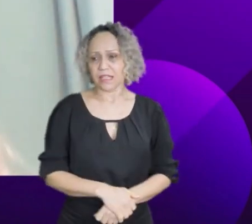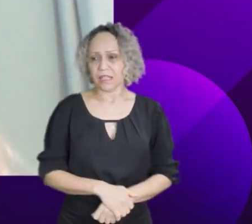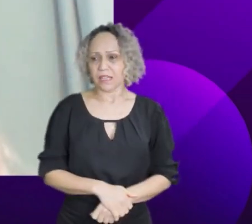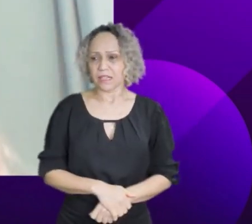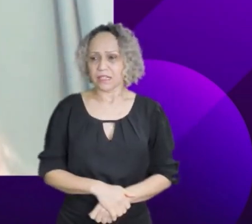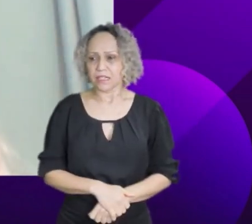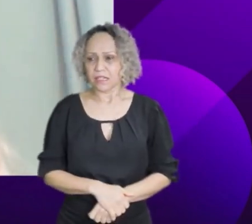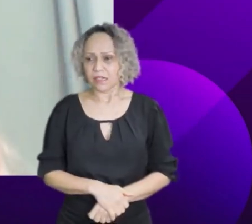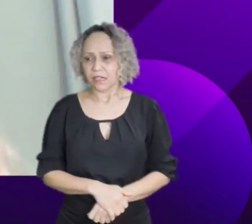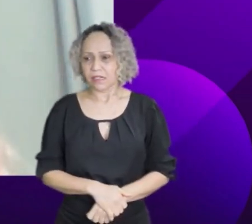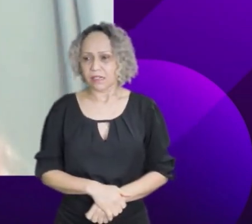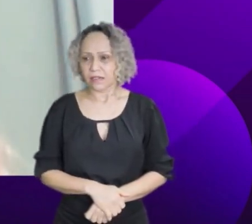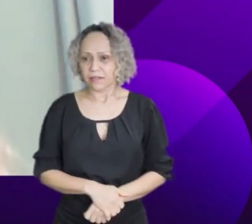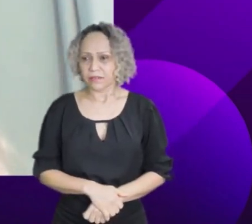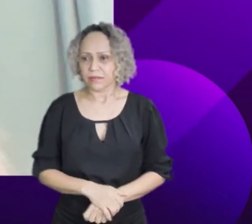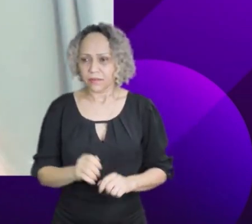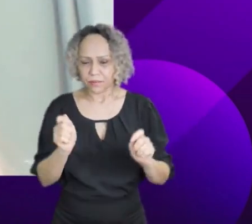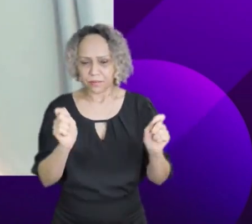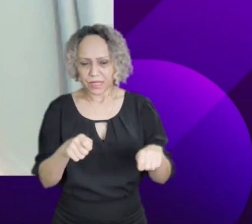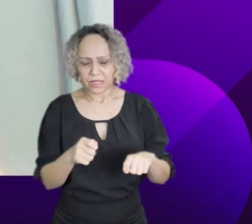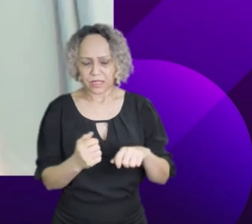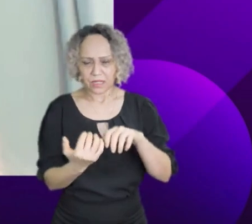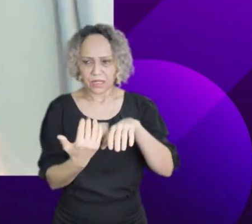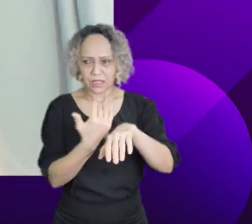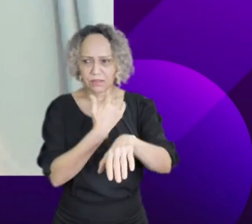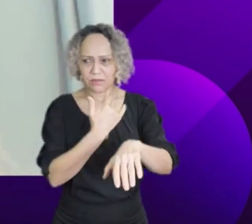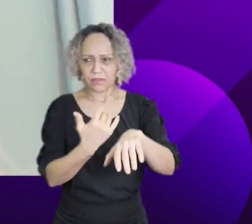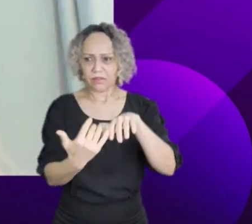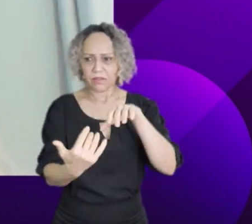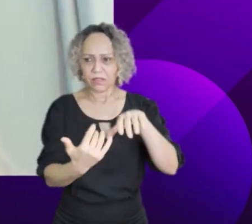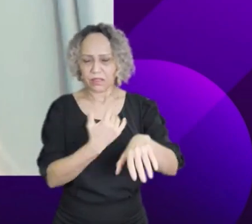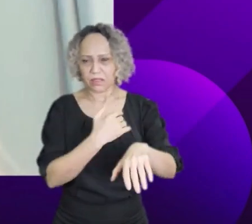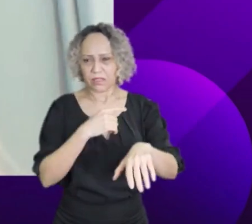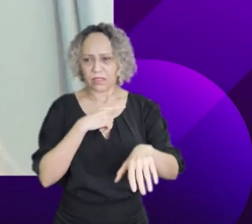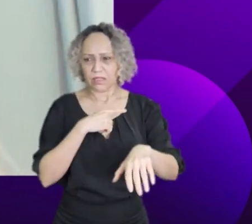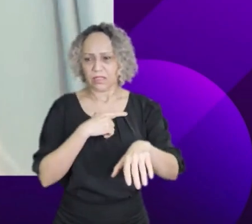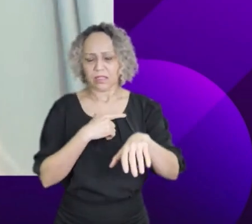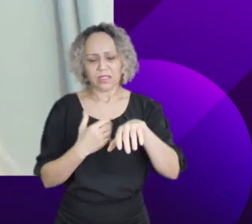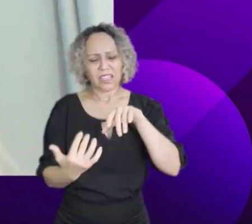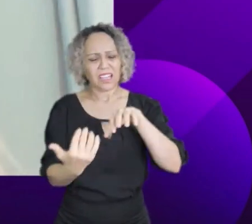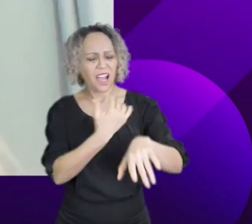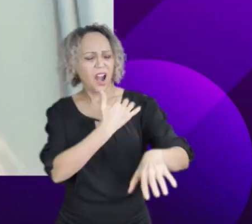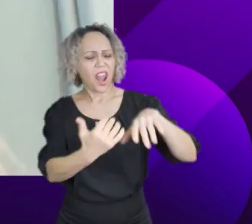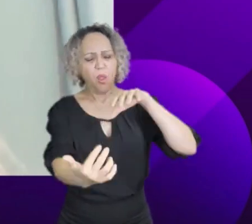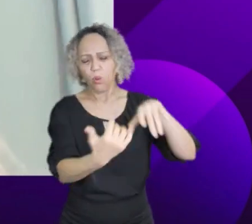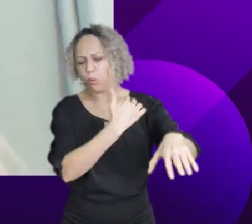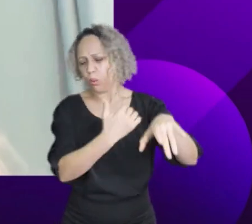de esse tipo de via, assim, que tem um fluxo intenso